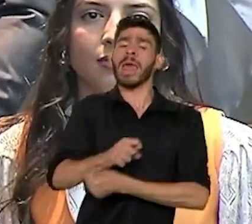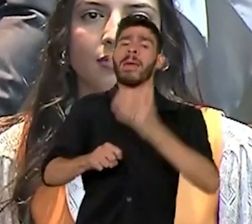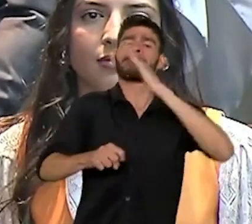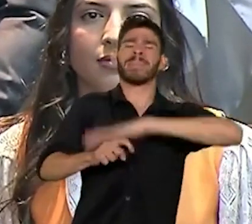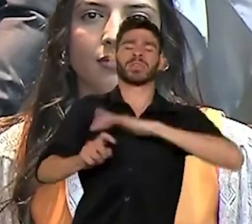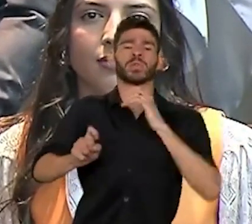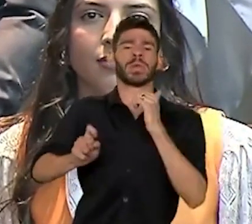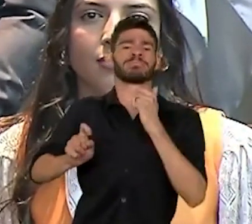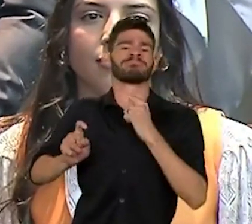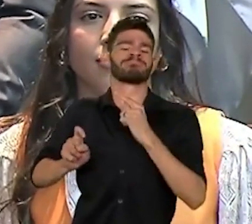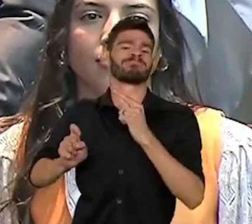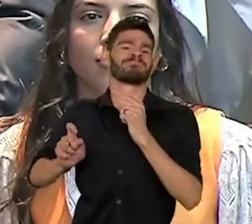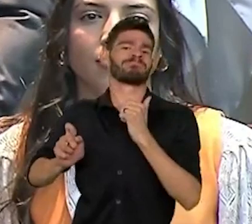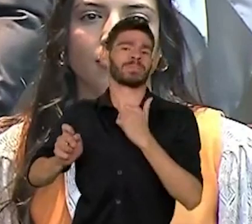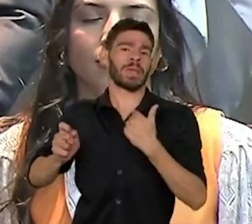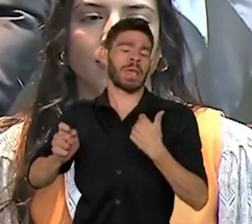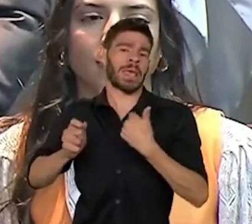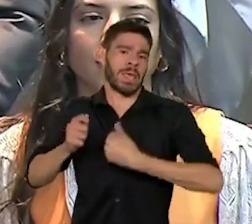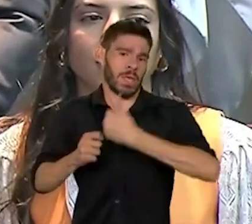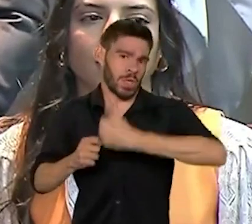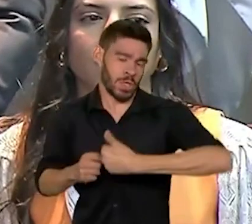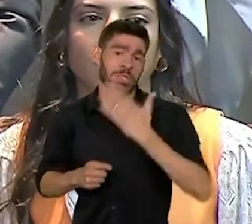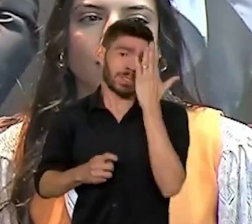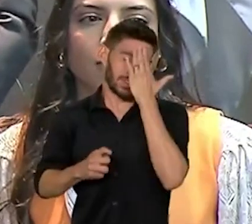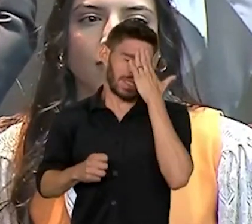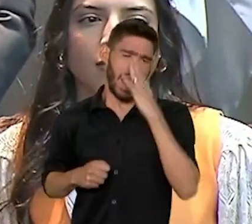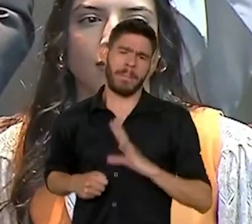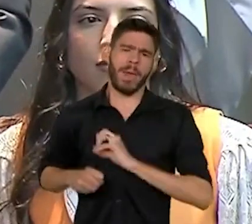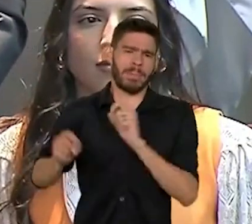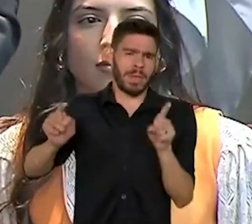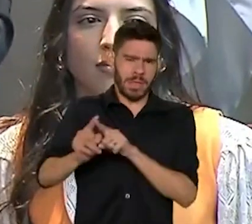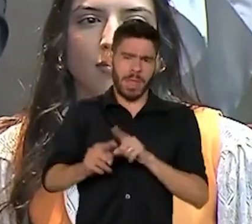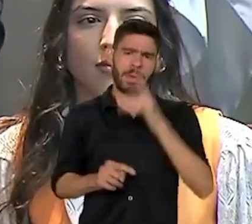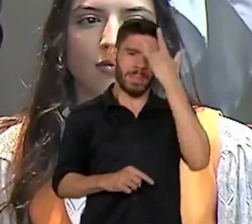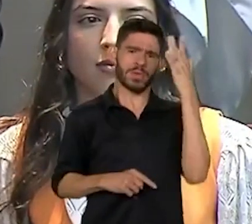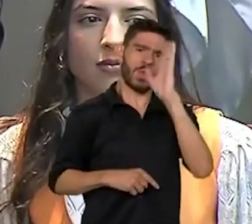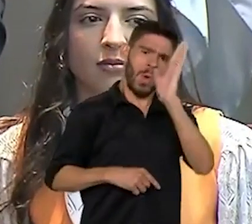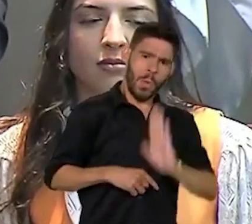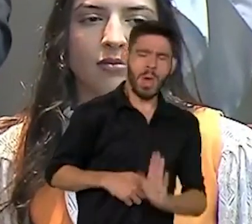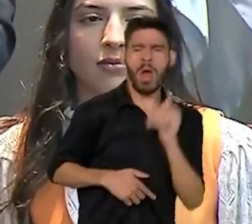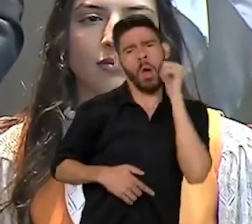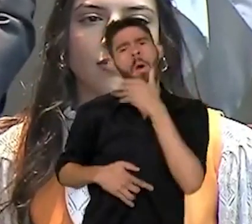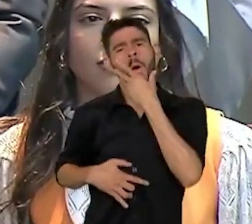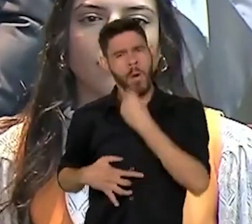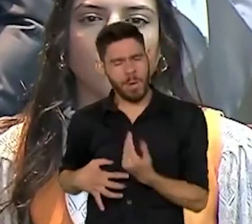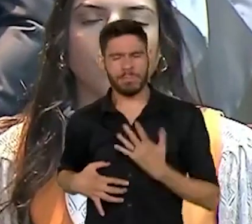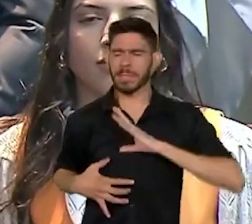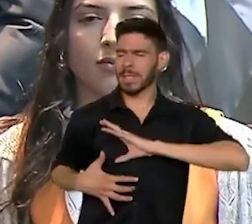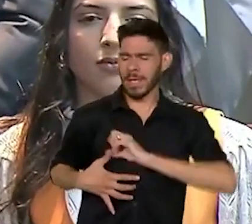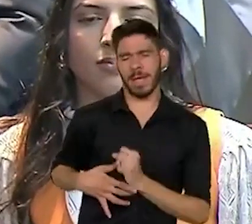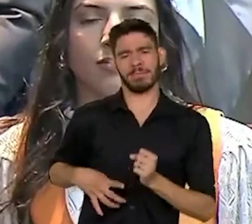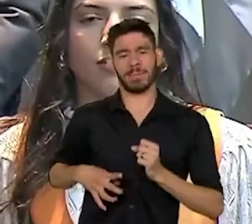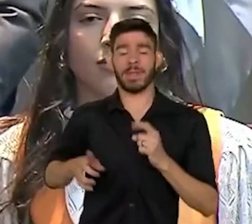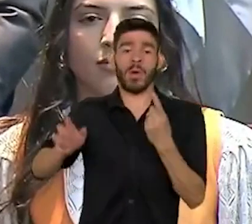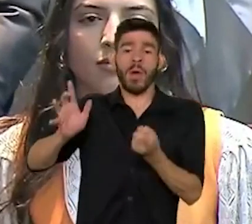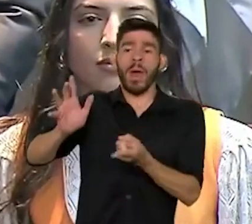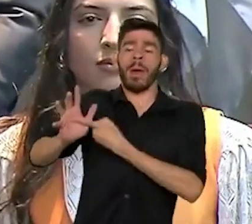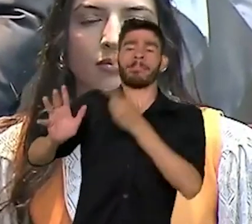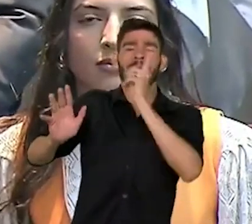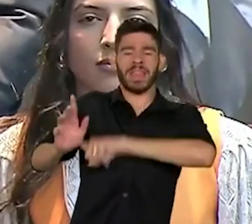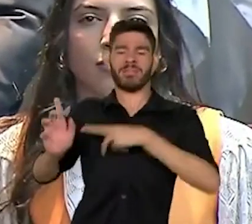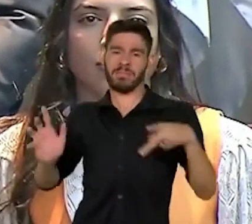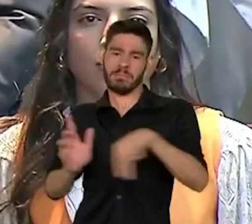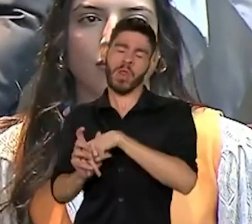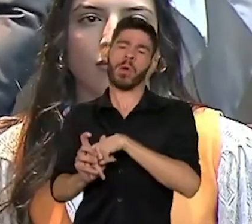futebol, mas o futebol também, sabemos, é a grande paixão dos brasileiros e brasileiras. Por isso, ainda que metáforas futebolísticas